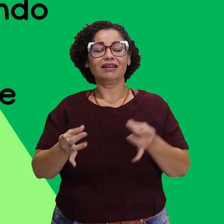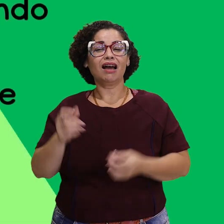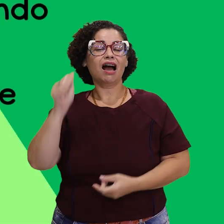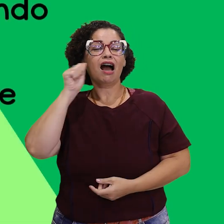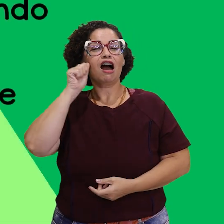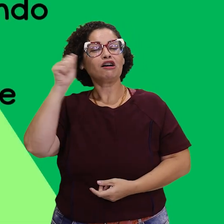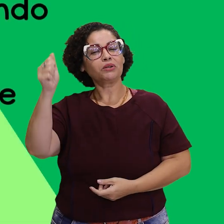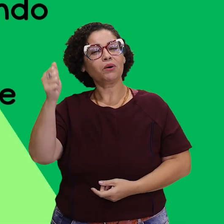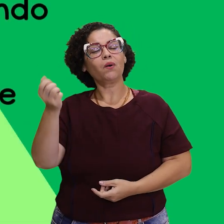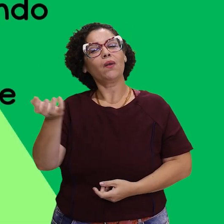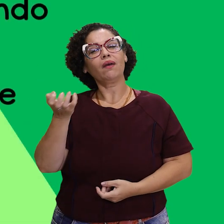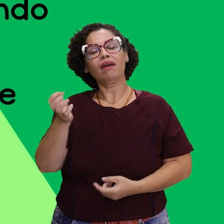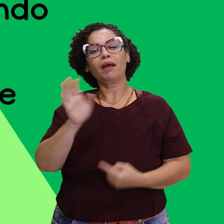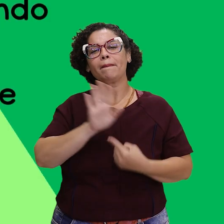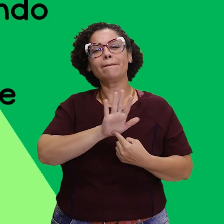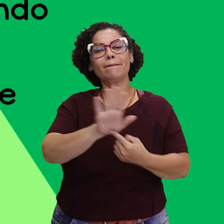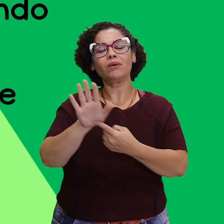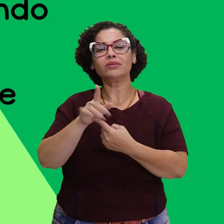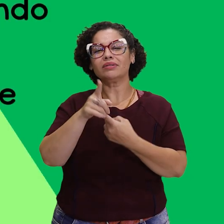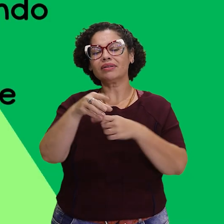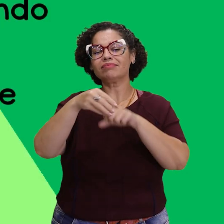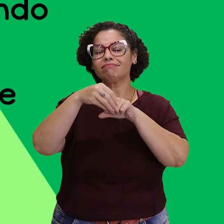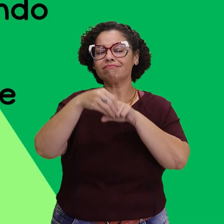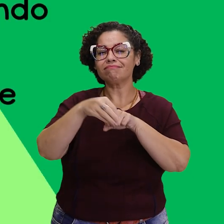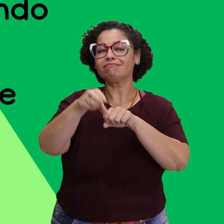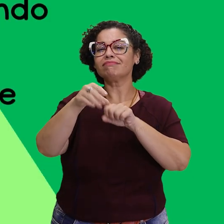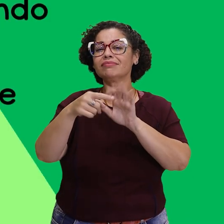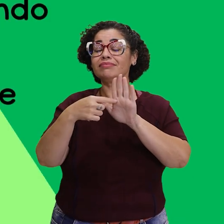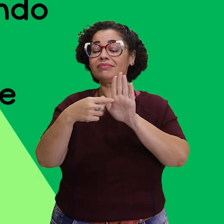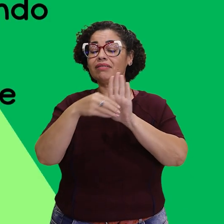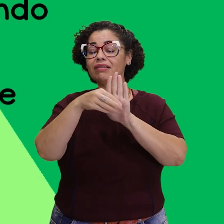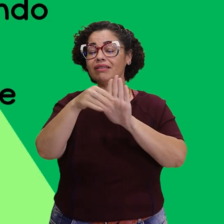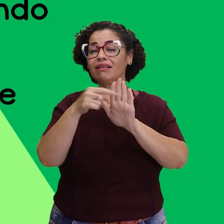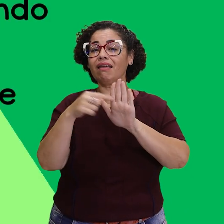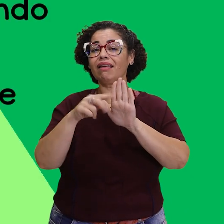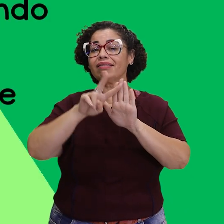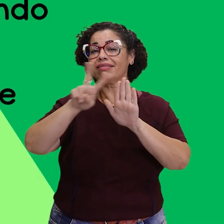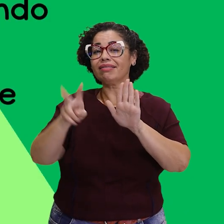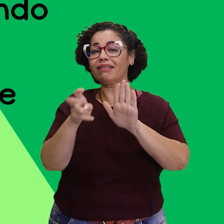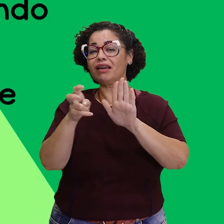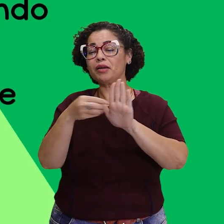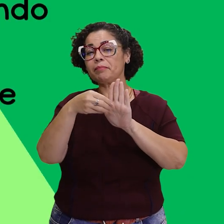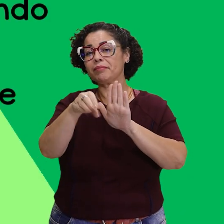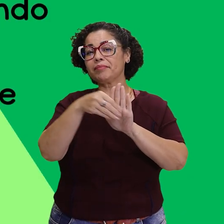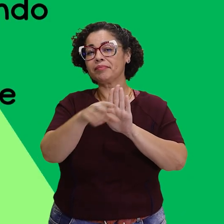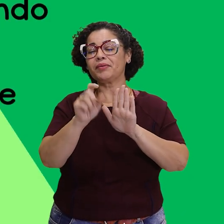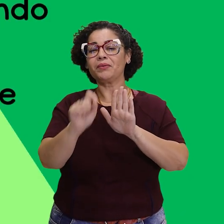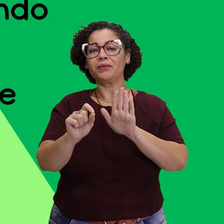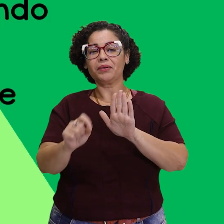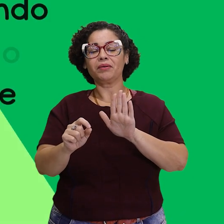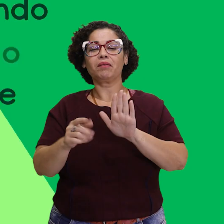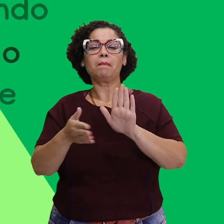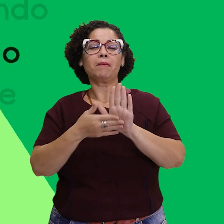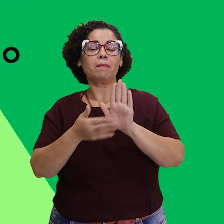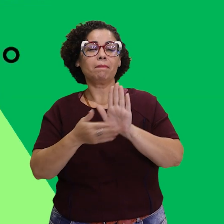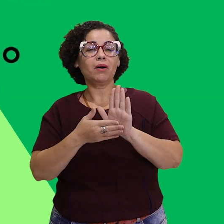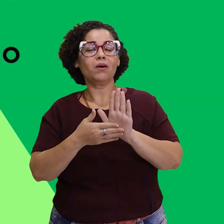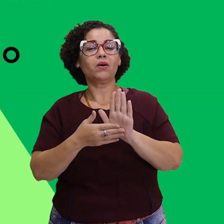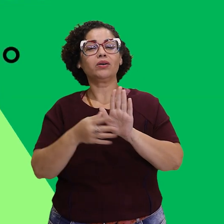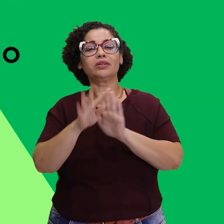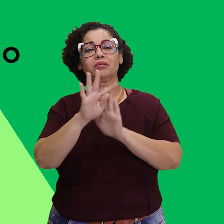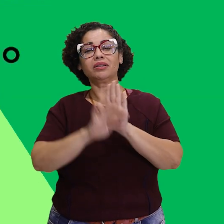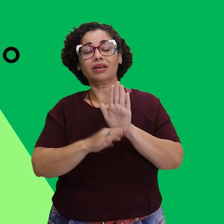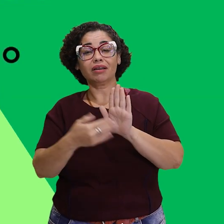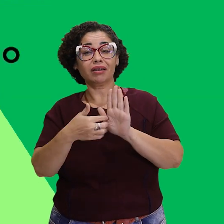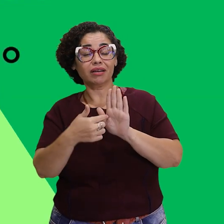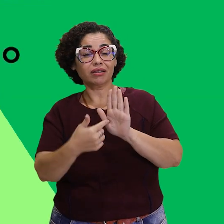o autor está tentando transmitir sobre o tema, né? Pense sobre o